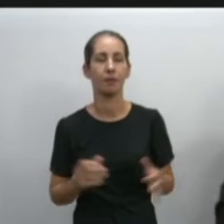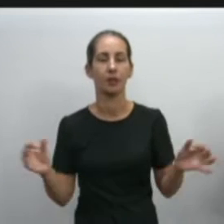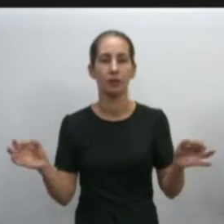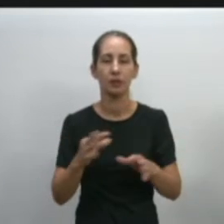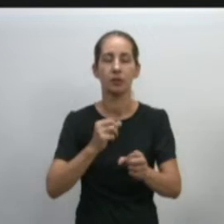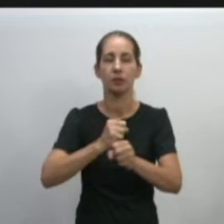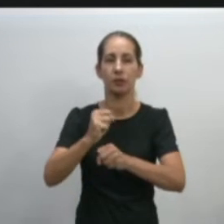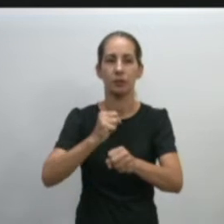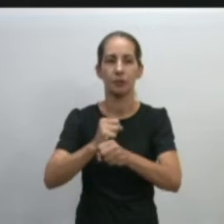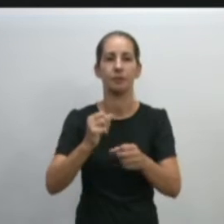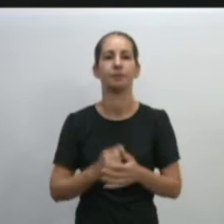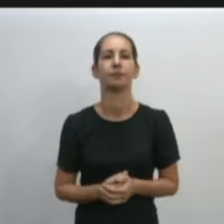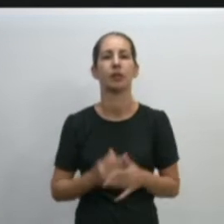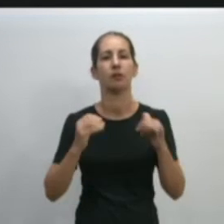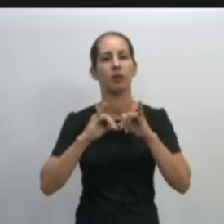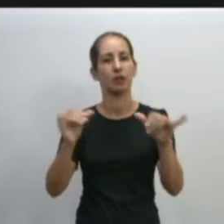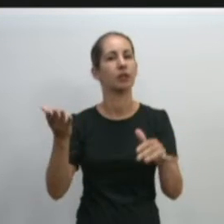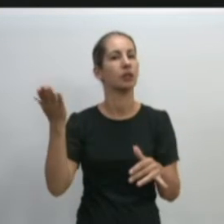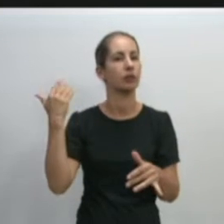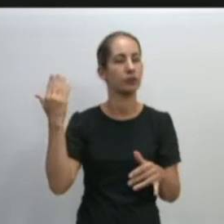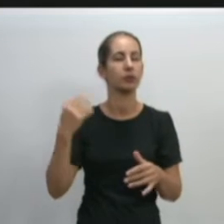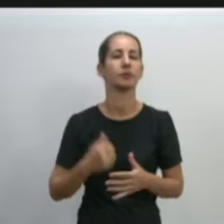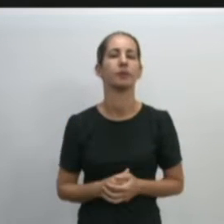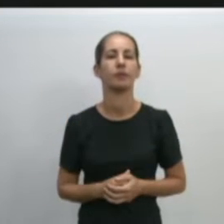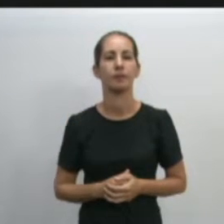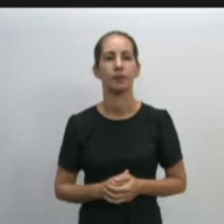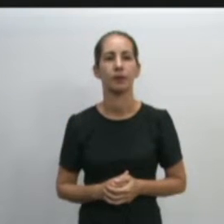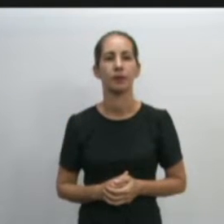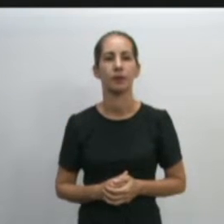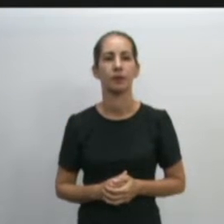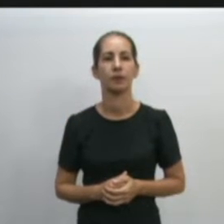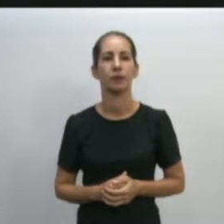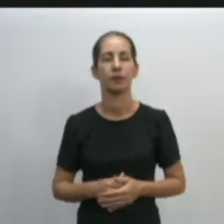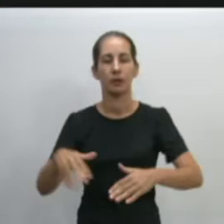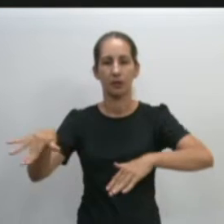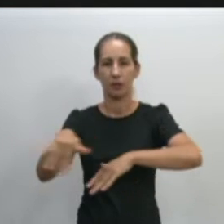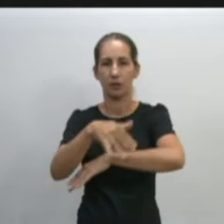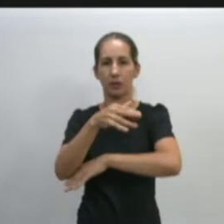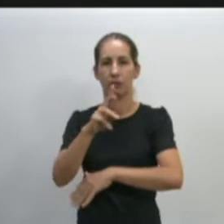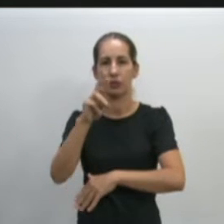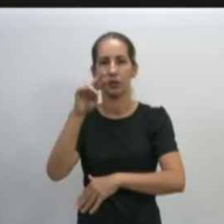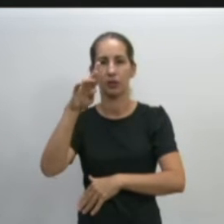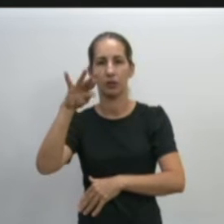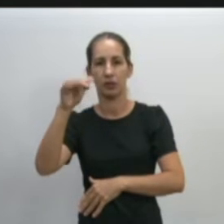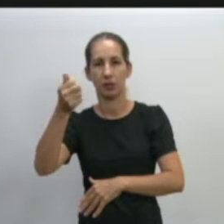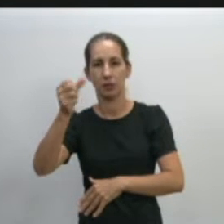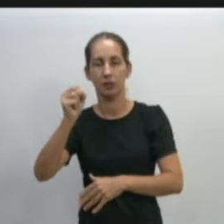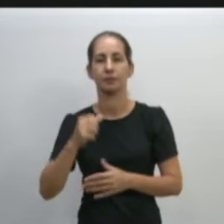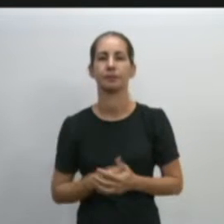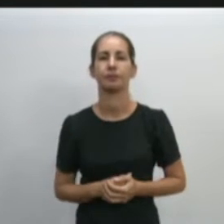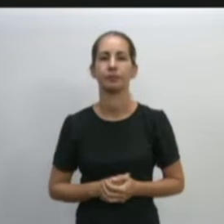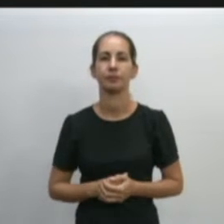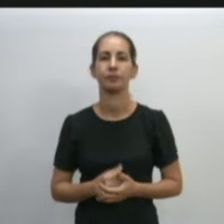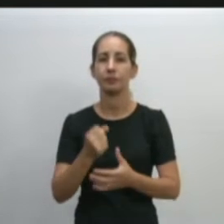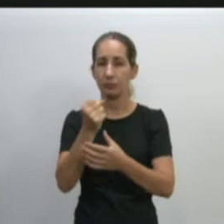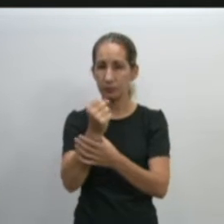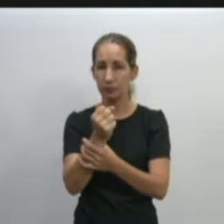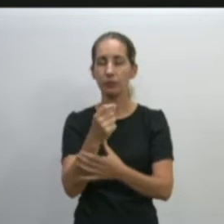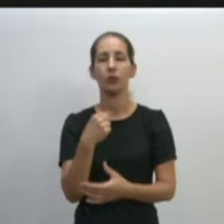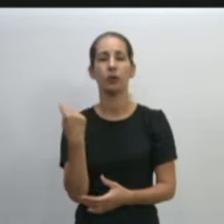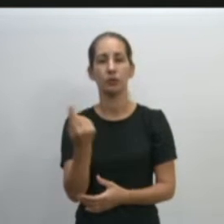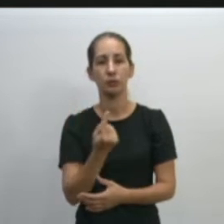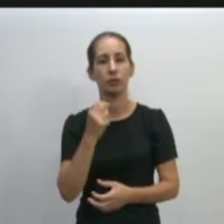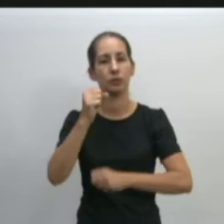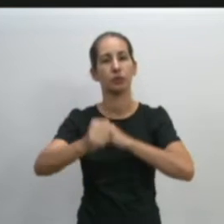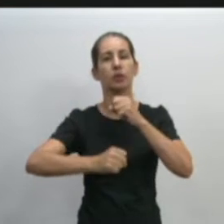dessa obra, como eu já disse outras vezes aqui, da Avenida das Fronteiras. E ela nos garantiu que a partir